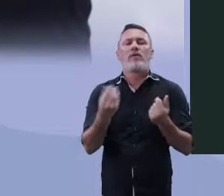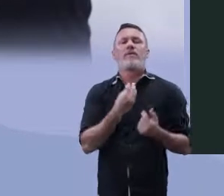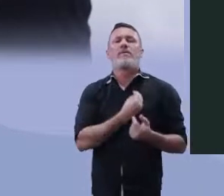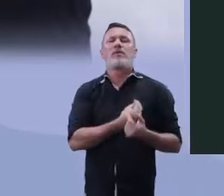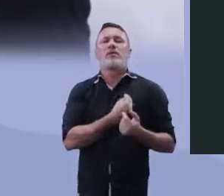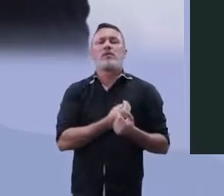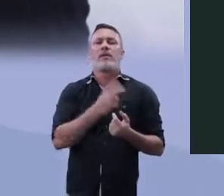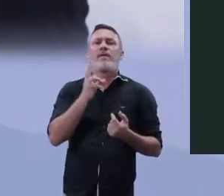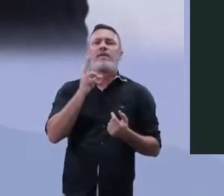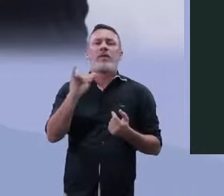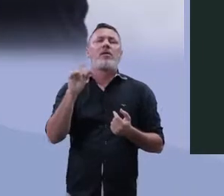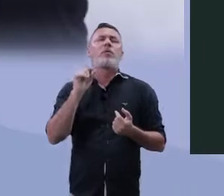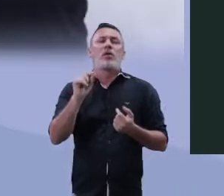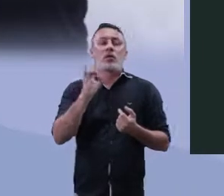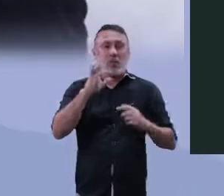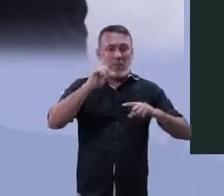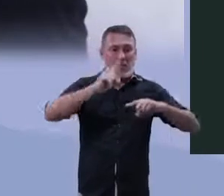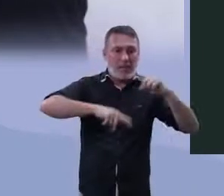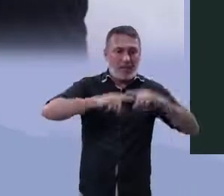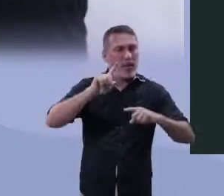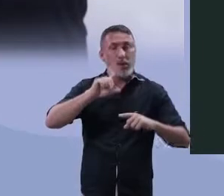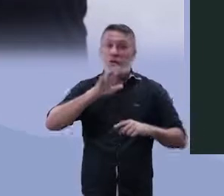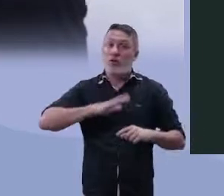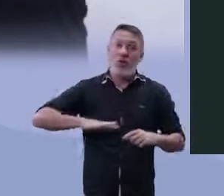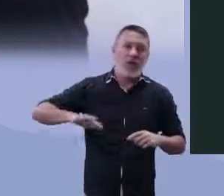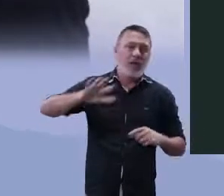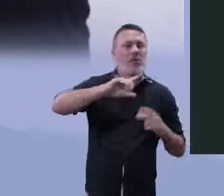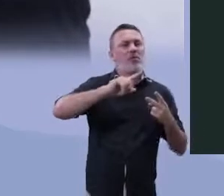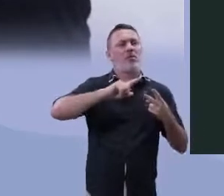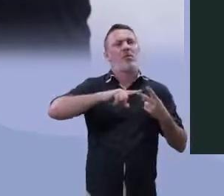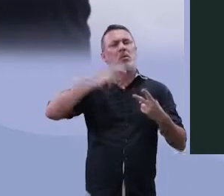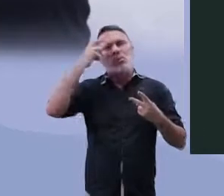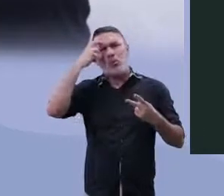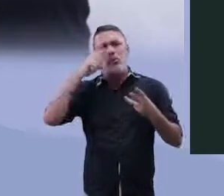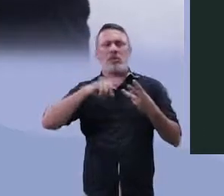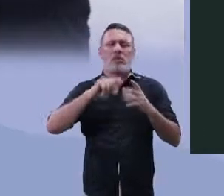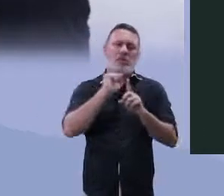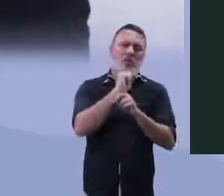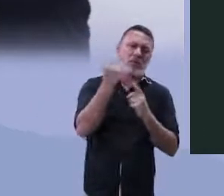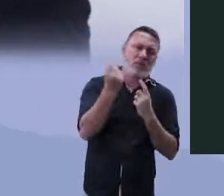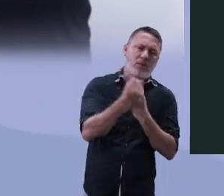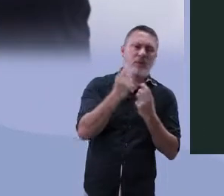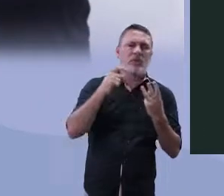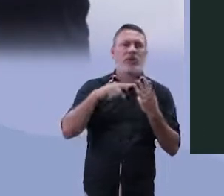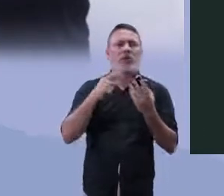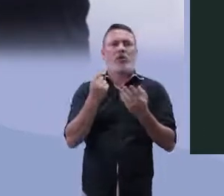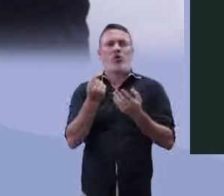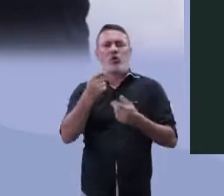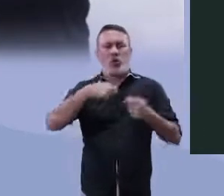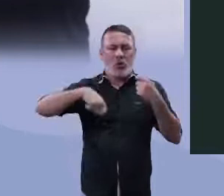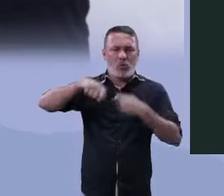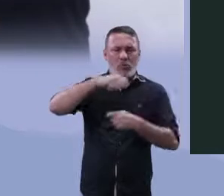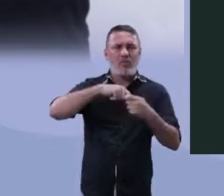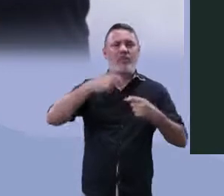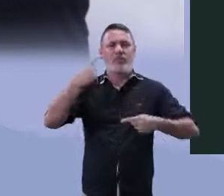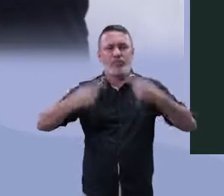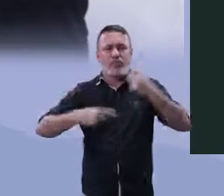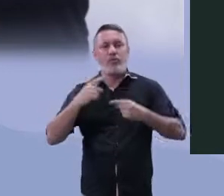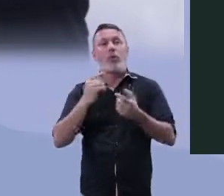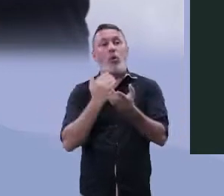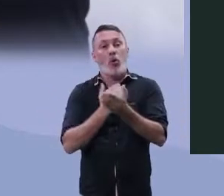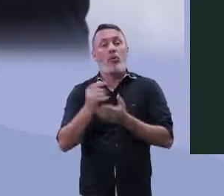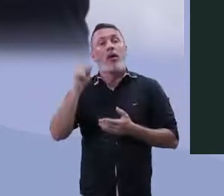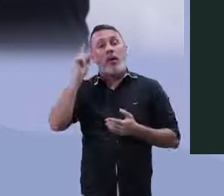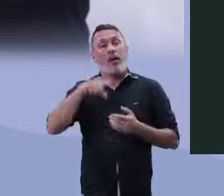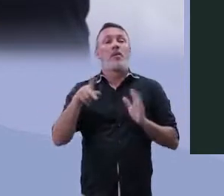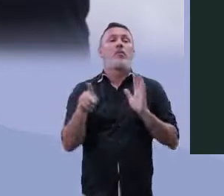né, no geral, não apenas material, mas no geral, cultural, social, econômica, política, desse trabalhador se dá